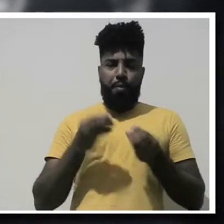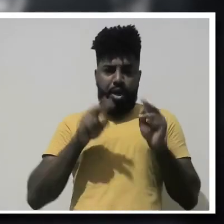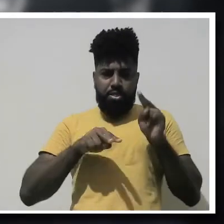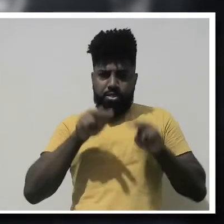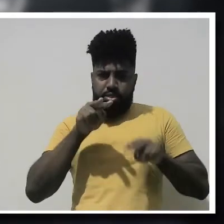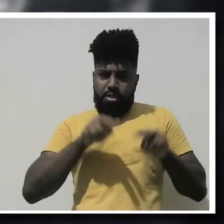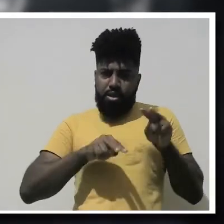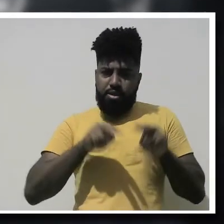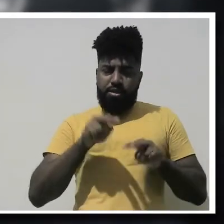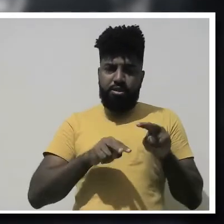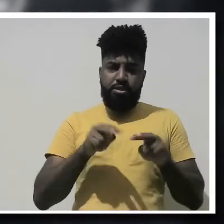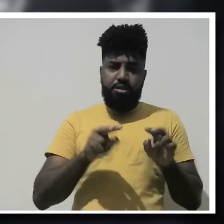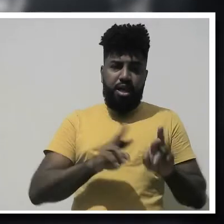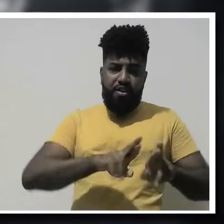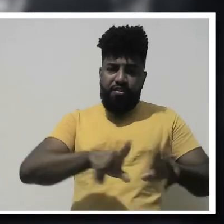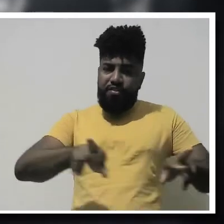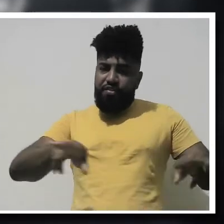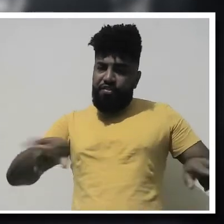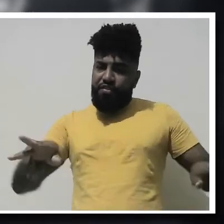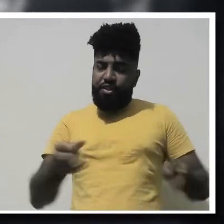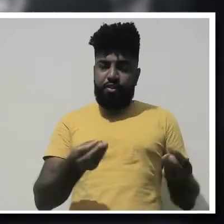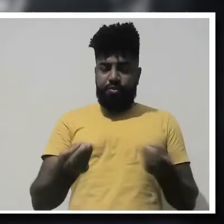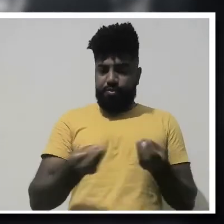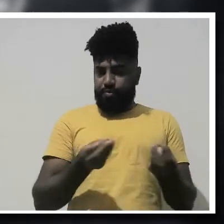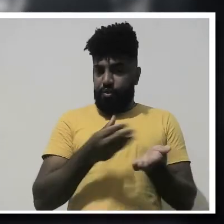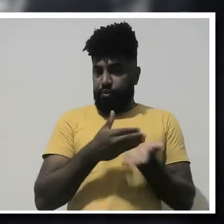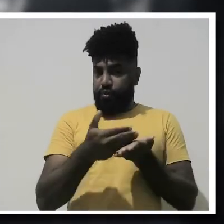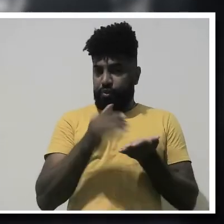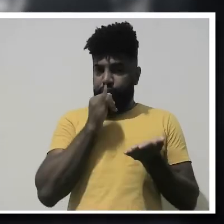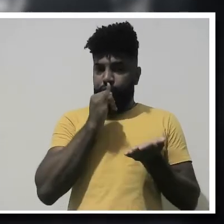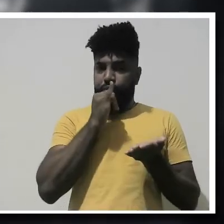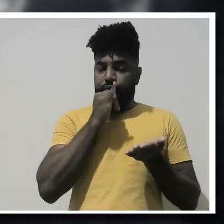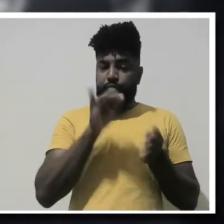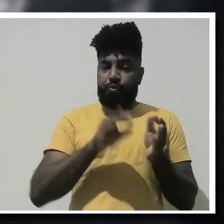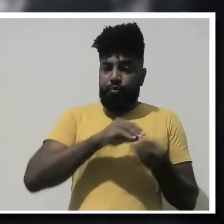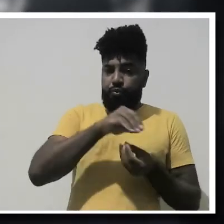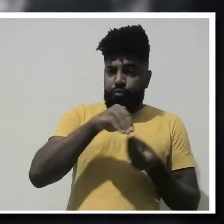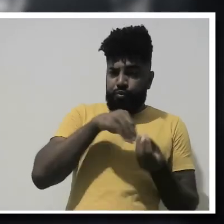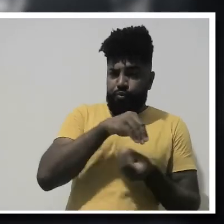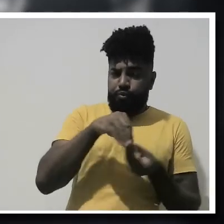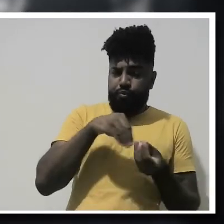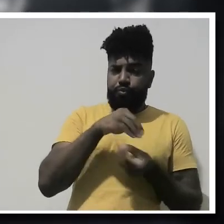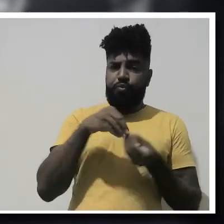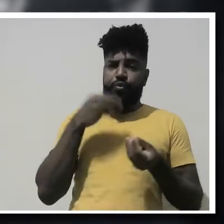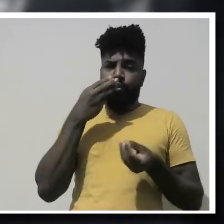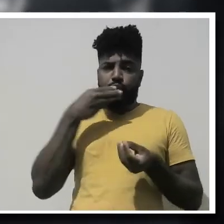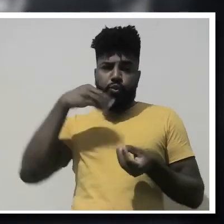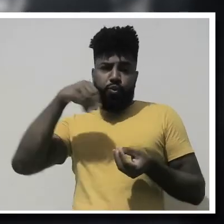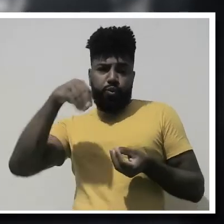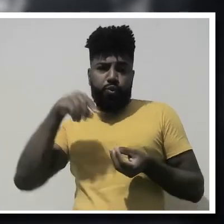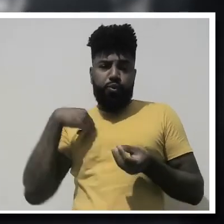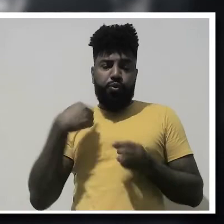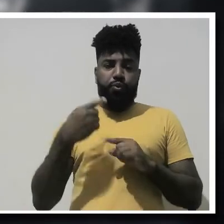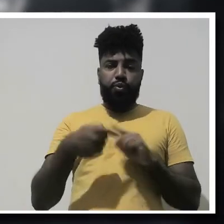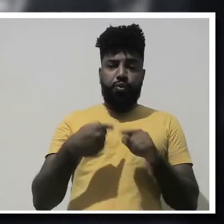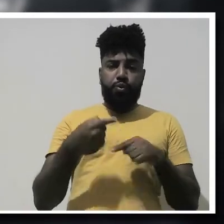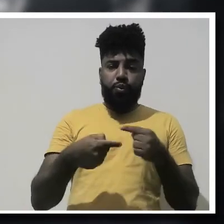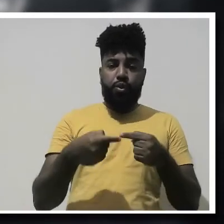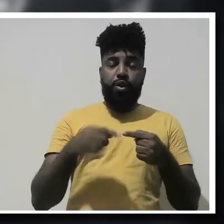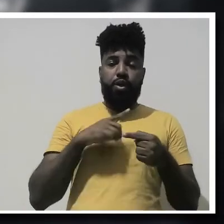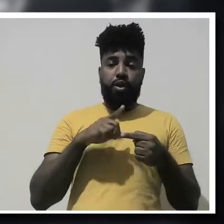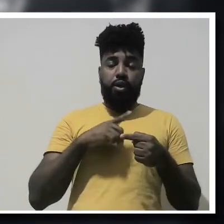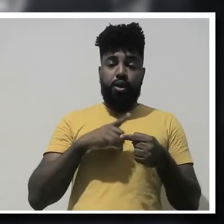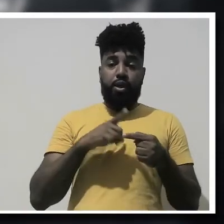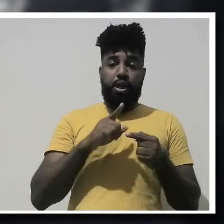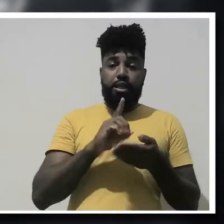de analisar vários tipos de amostras. O nosso plano inicial aqui é preparar algumas soluções de concentração conhecida de sacarose para